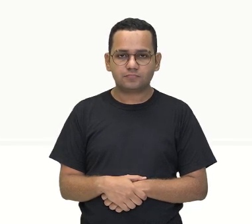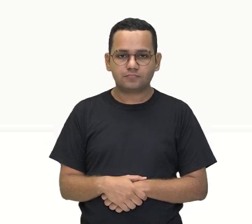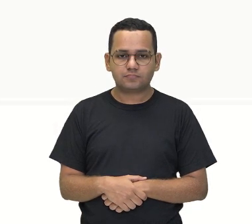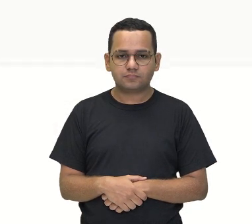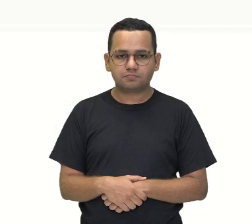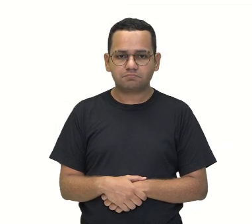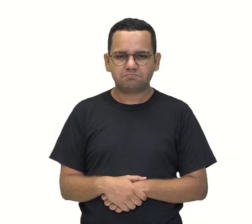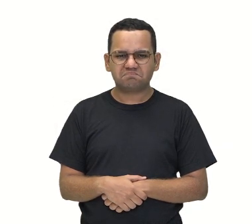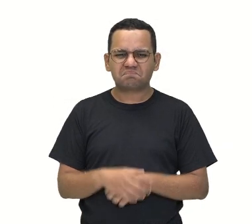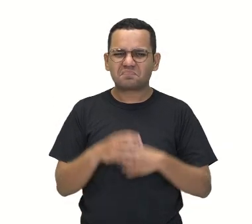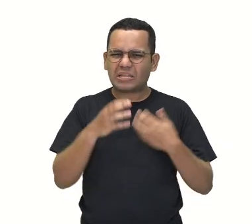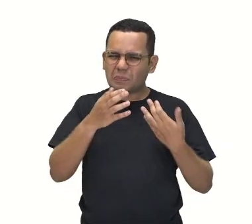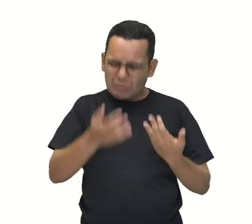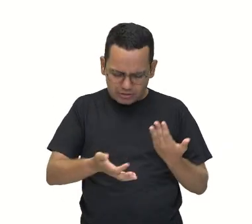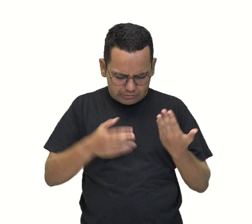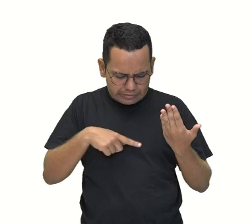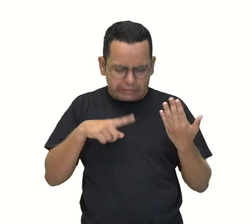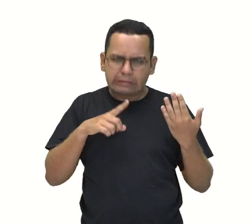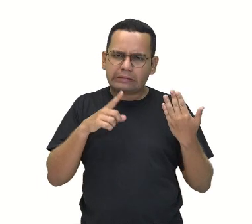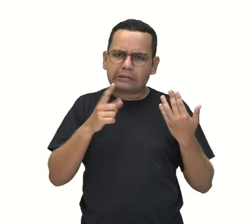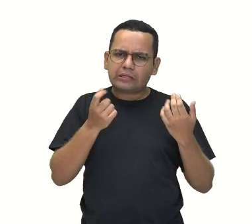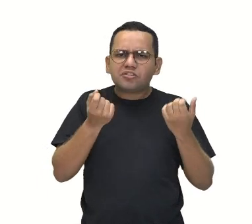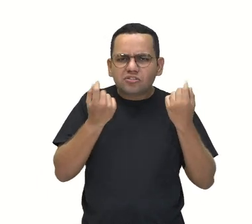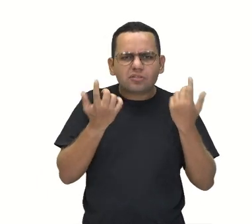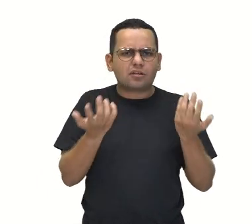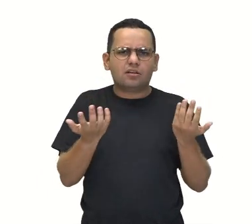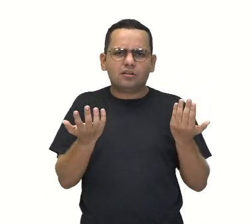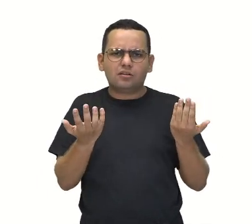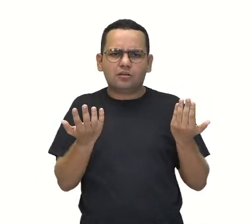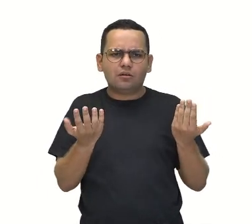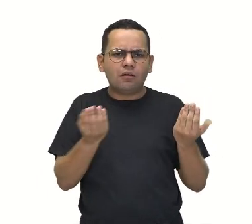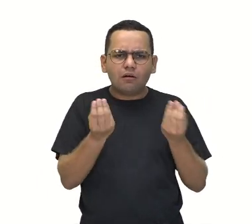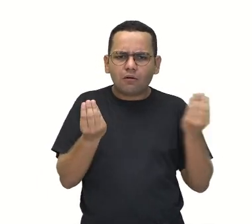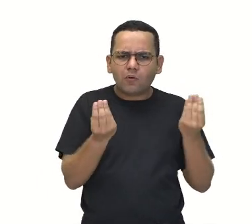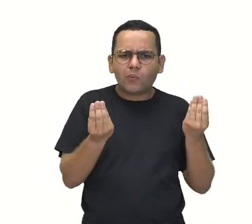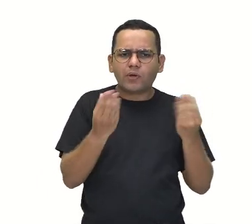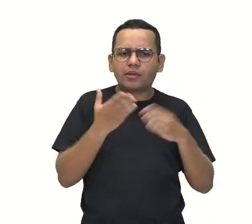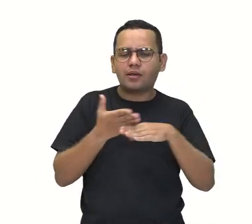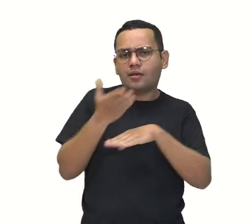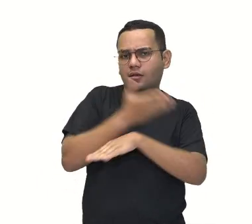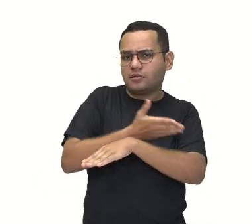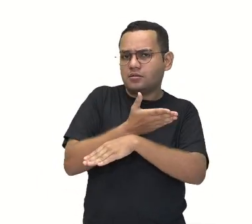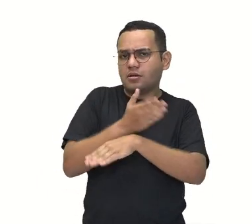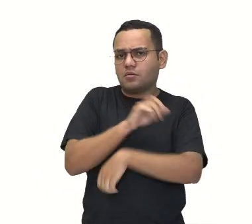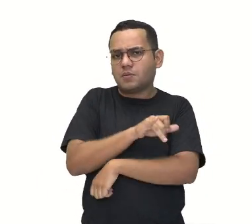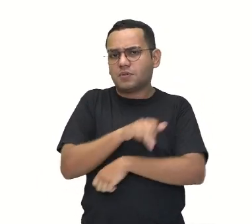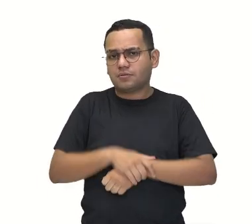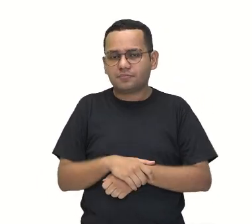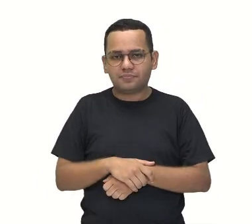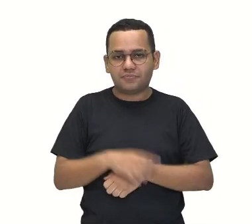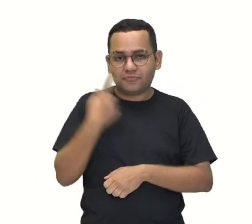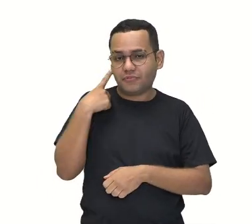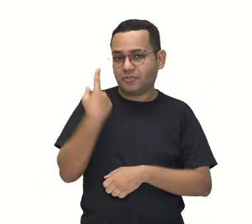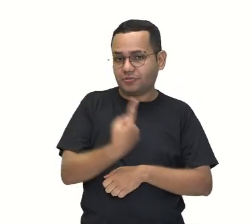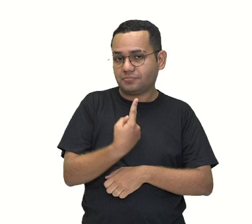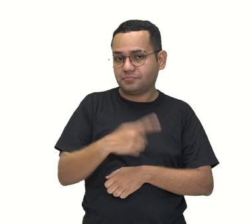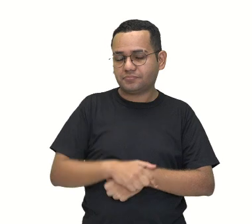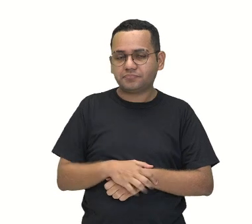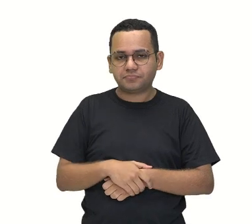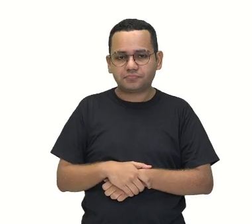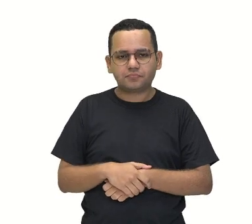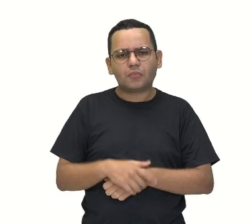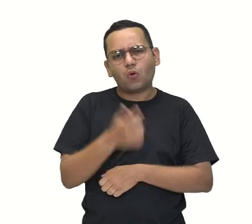Professor, mas tá meio estranho, né? Tá estranho porque a gente está acostumado a ver o y na frente, né? Assim, ó. Y igual